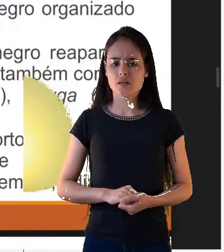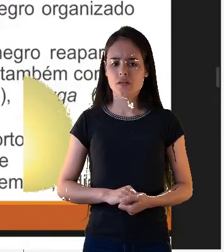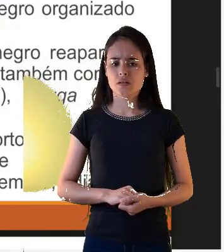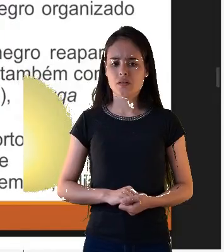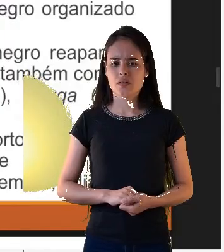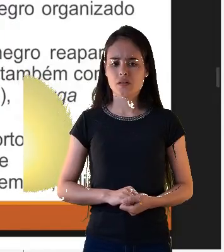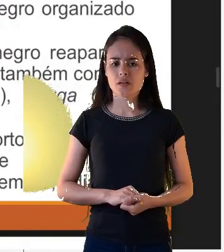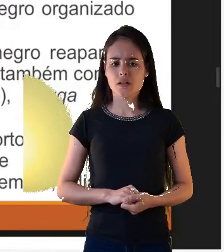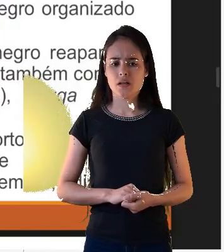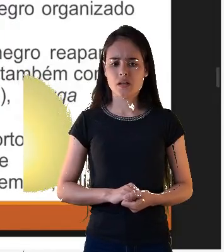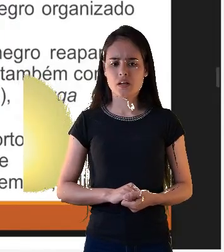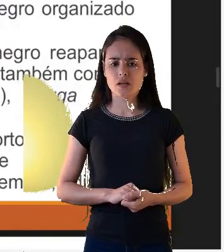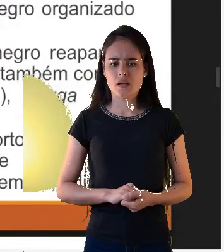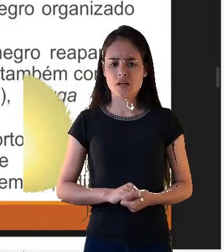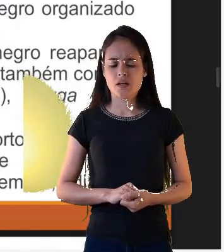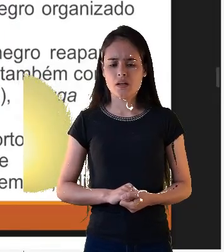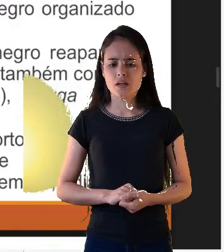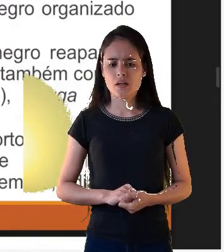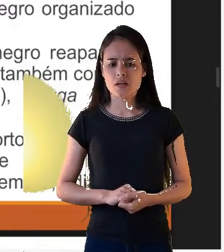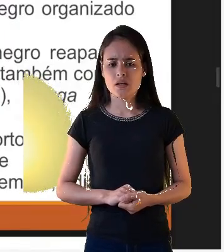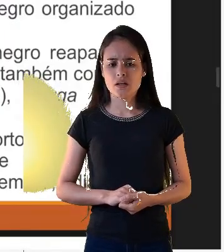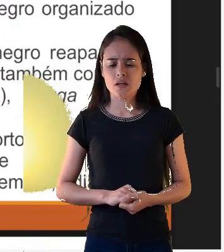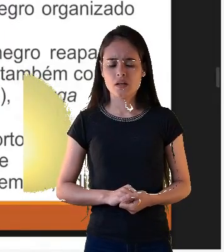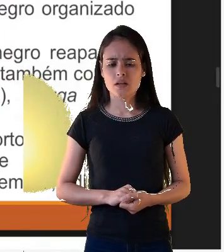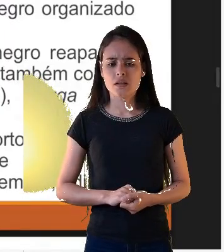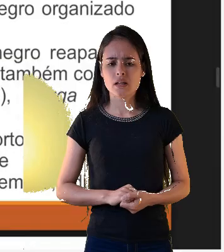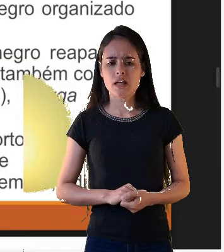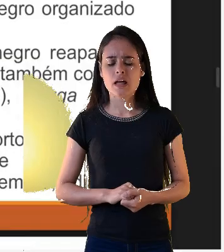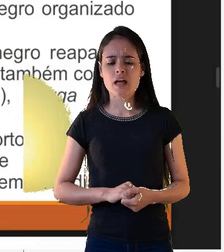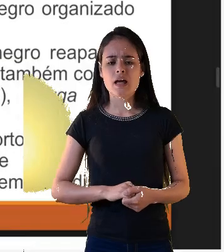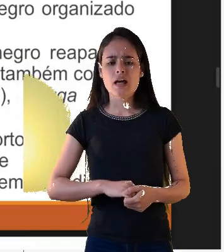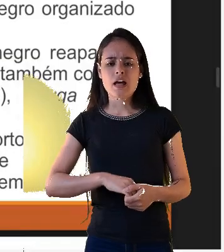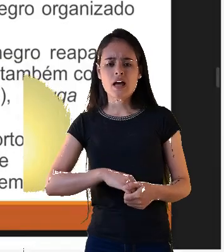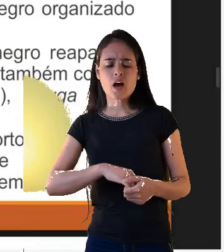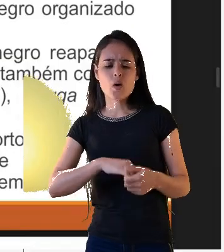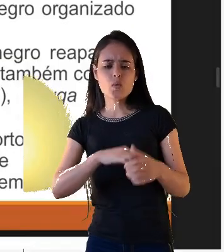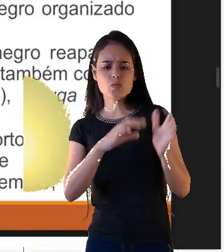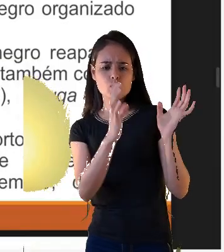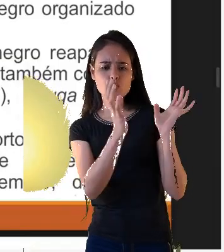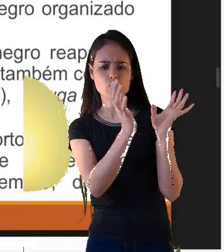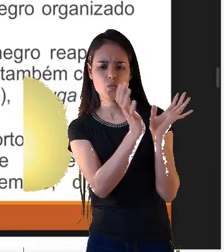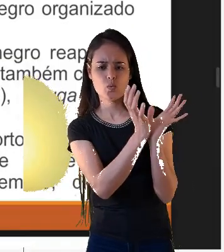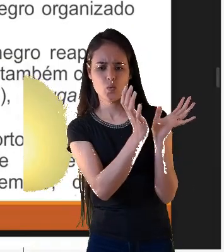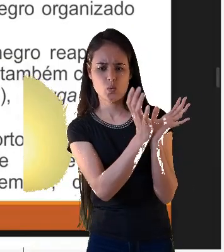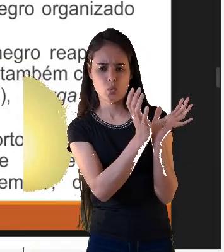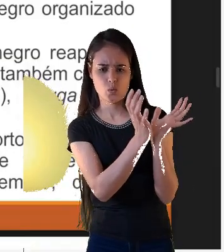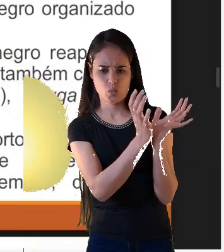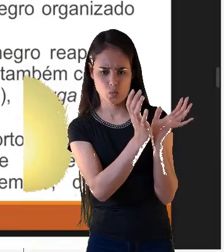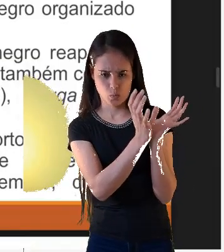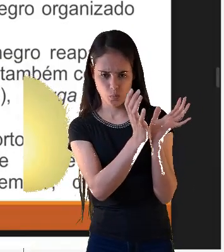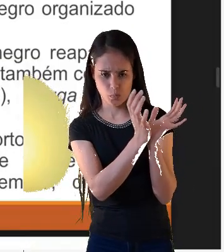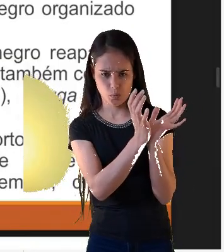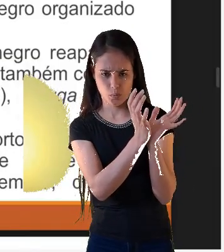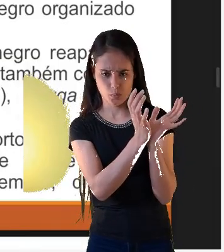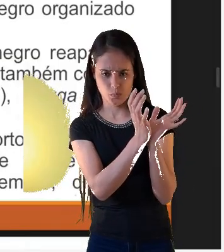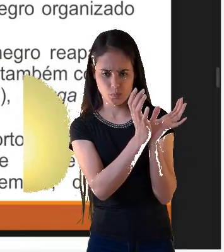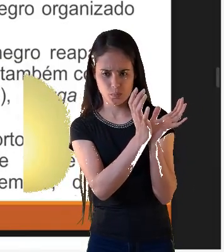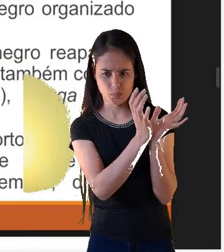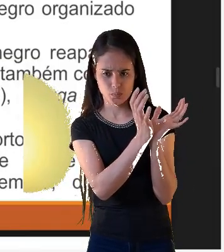no golpe militar, né? Foi a partir do golpe militar. E o golpe militar,